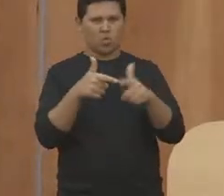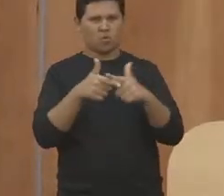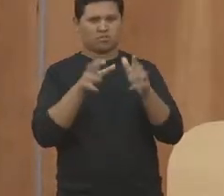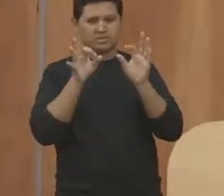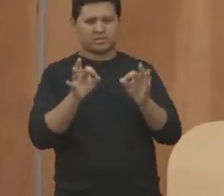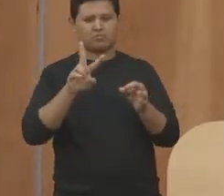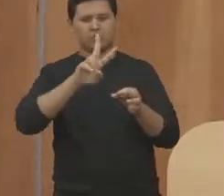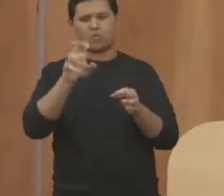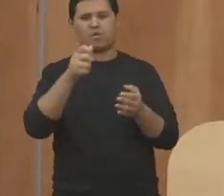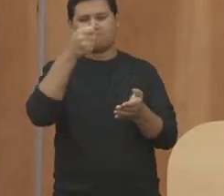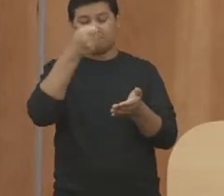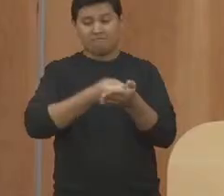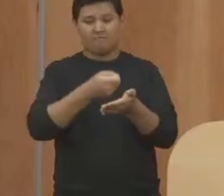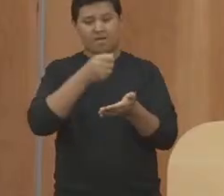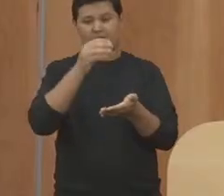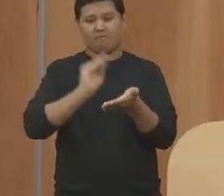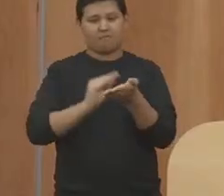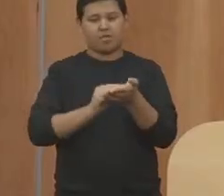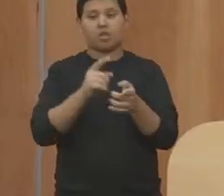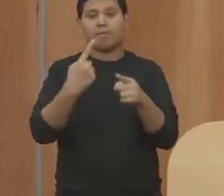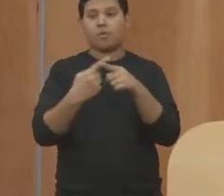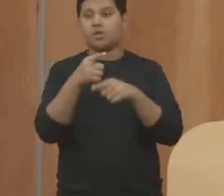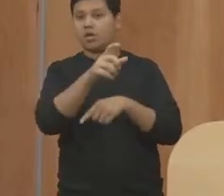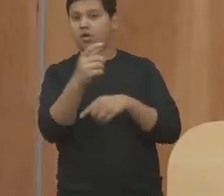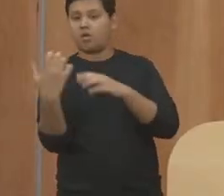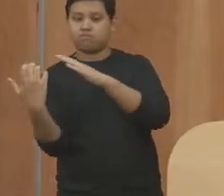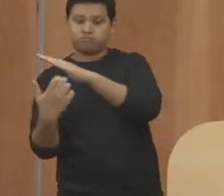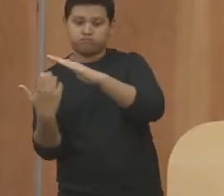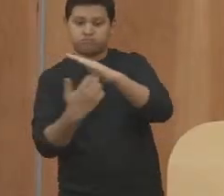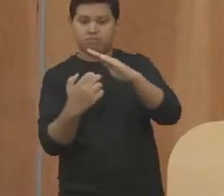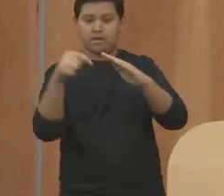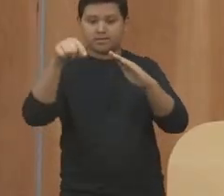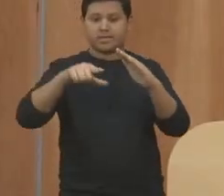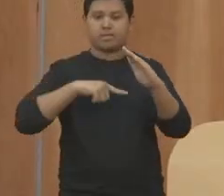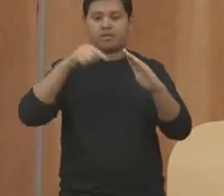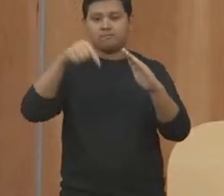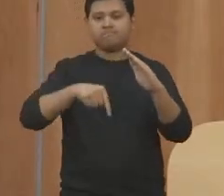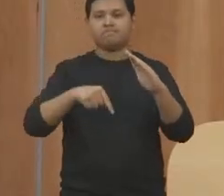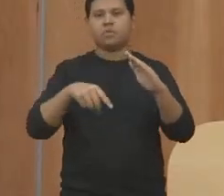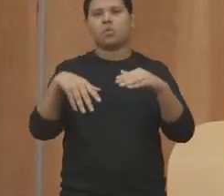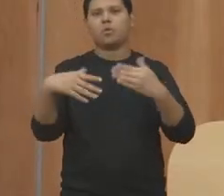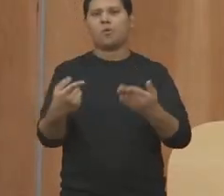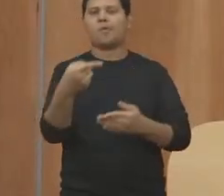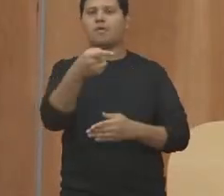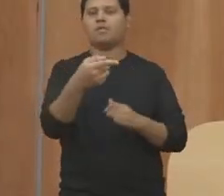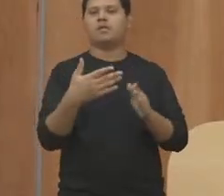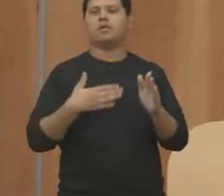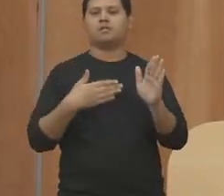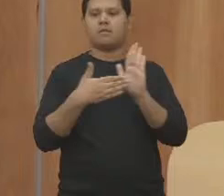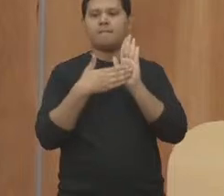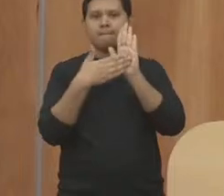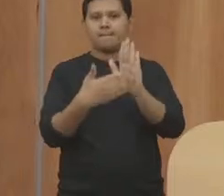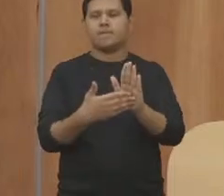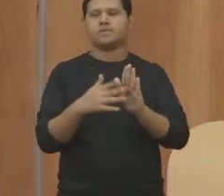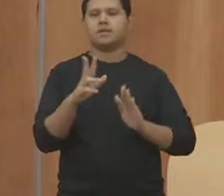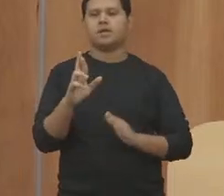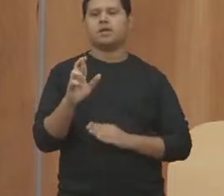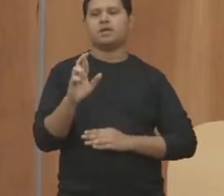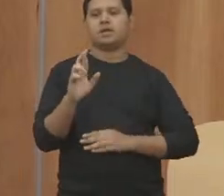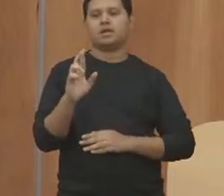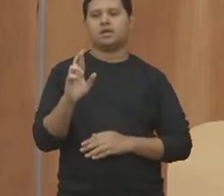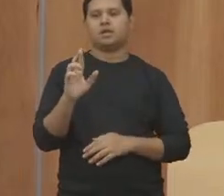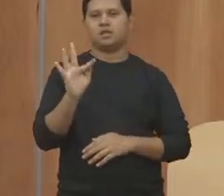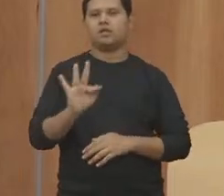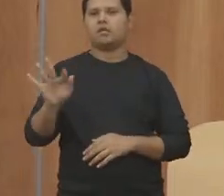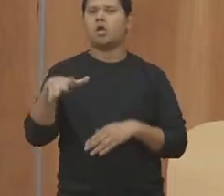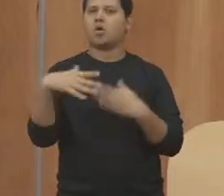de evasão, uma vez que as empresas que estão instaladas no município, quando elas prestam conta para a Receita, um dos itens